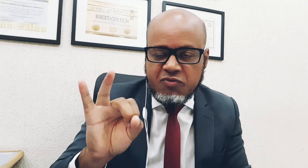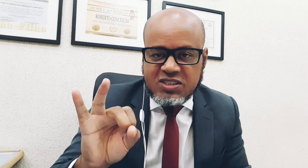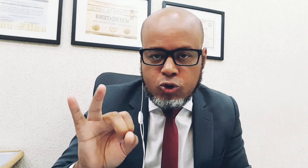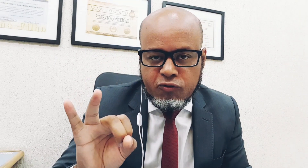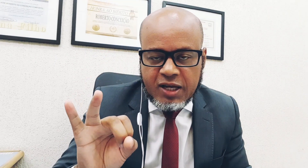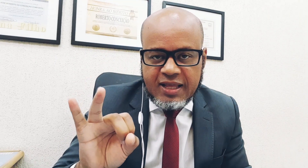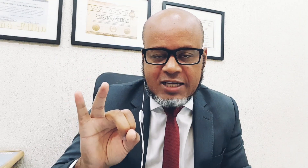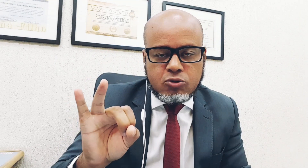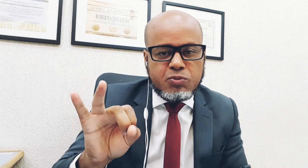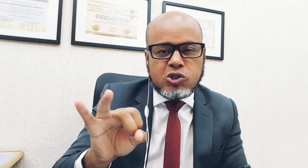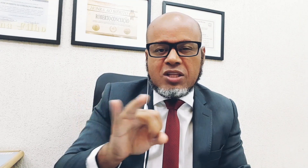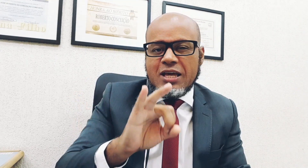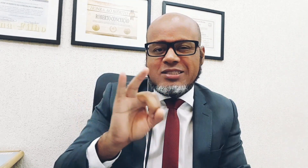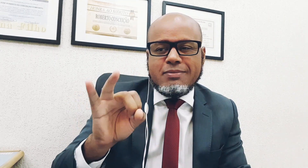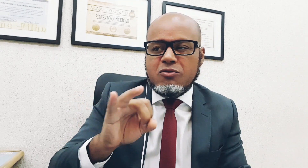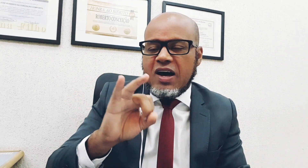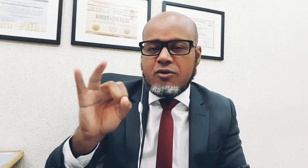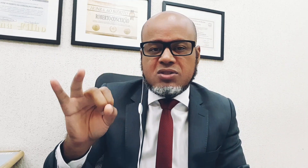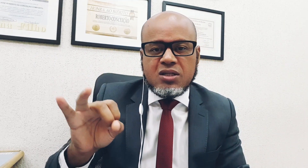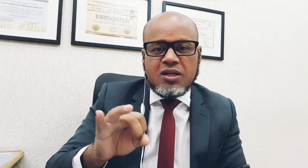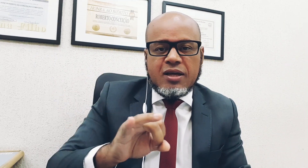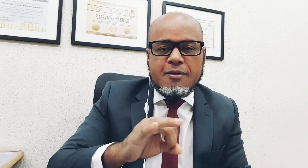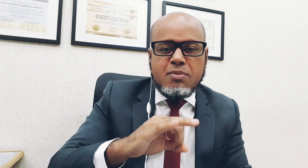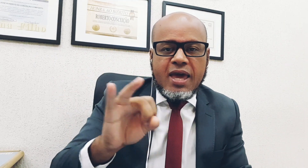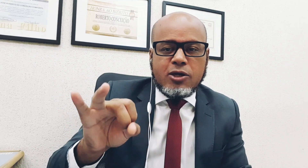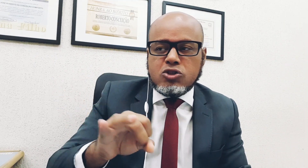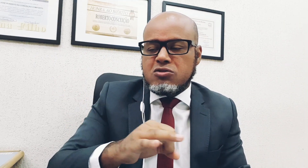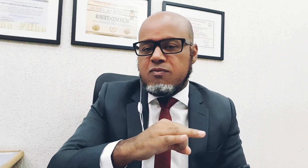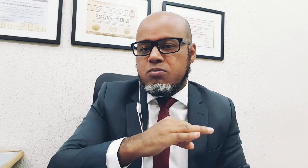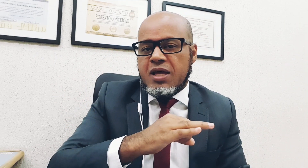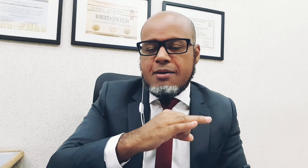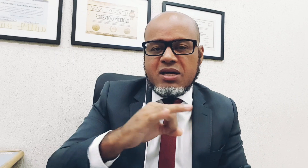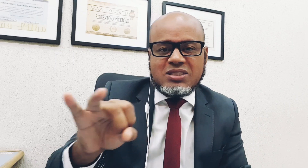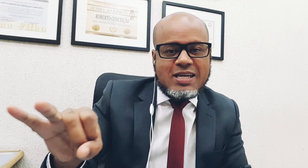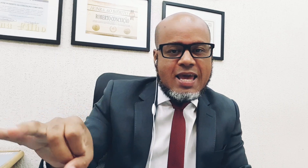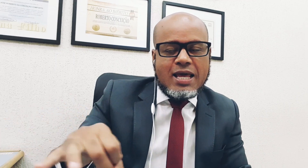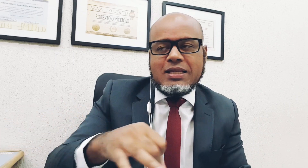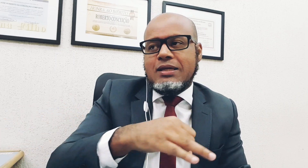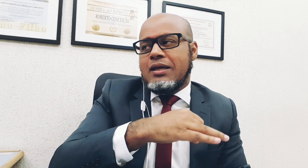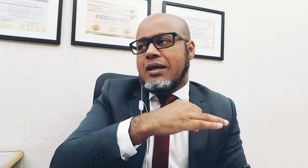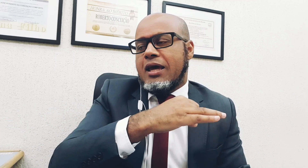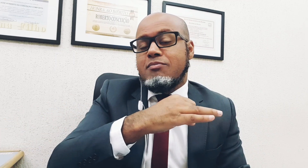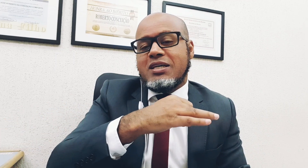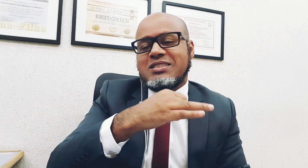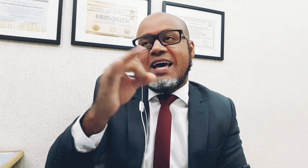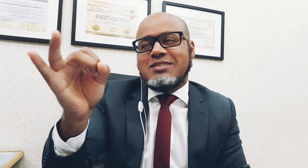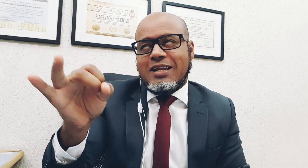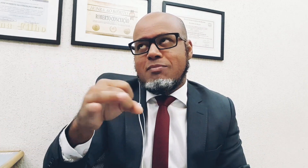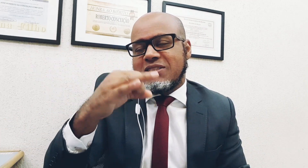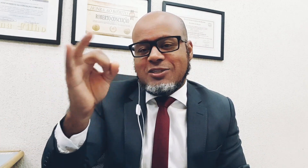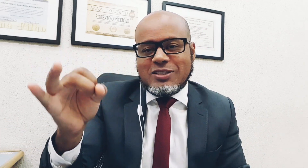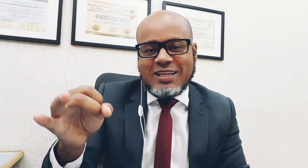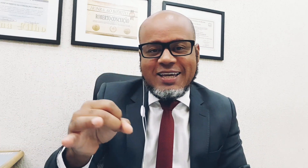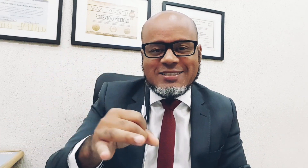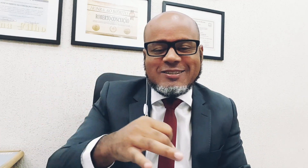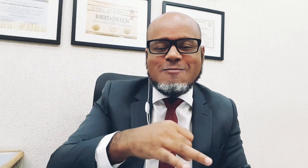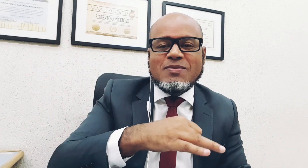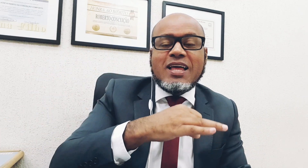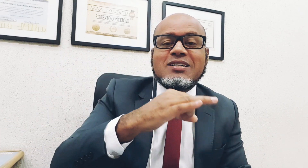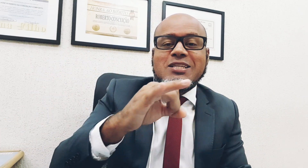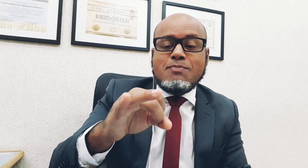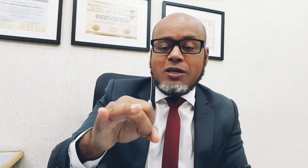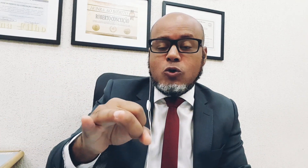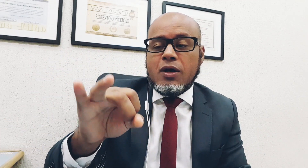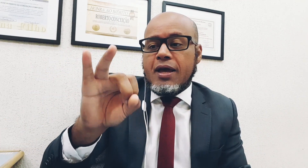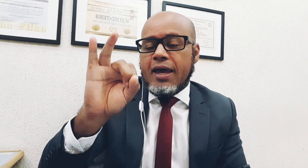Não vai precisar fazer novo cadastro. O pessoal está recebendo vários e-mails, MSN, MSS, né, mensagem de texto,